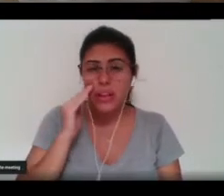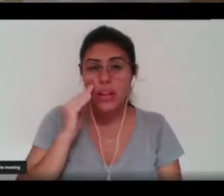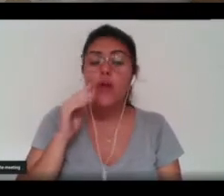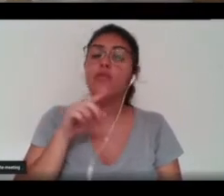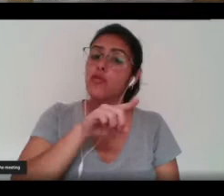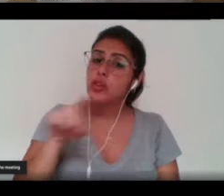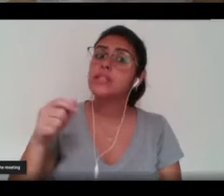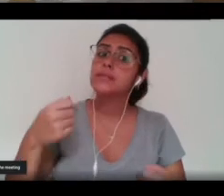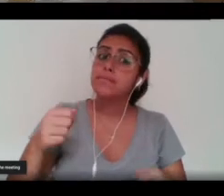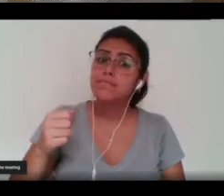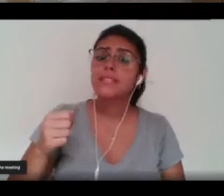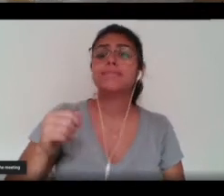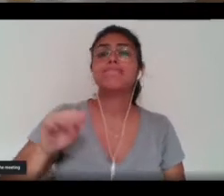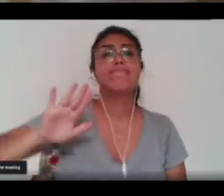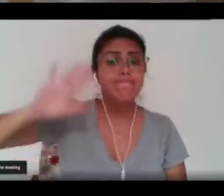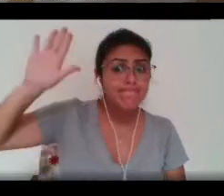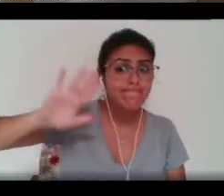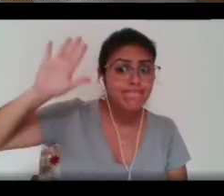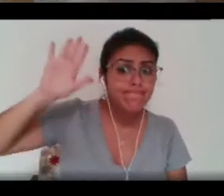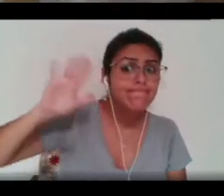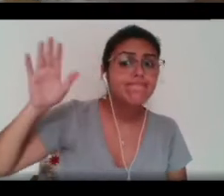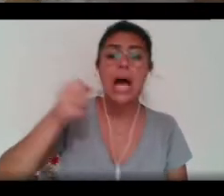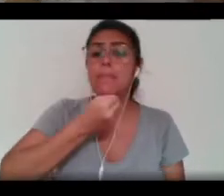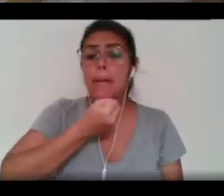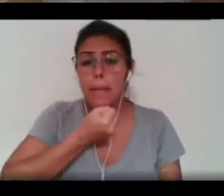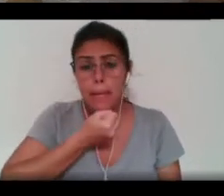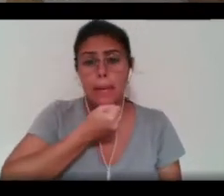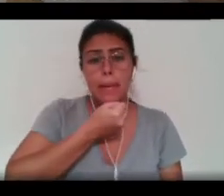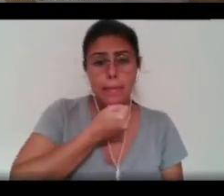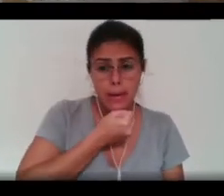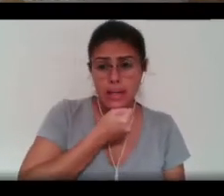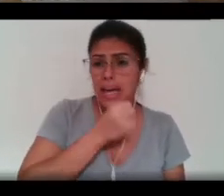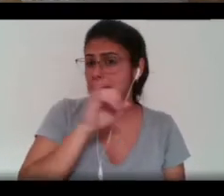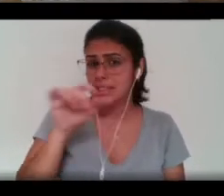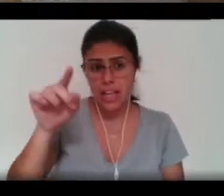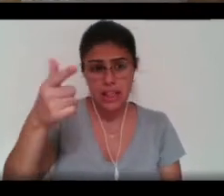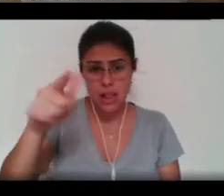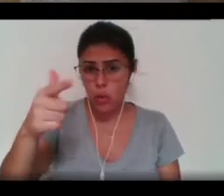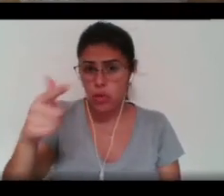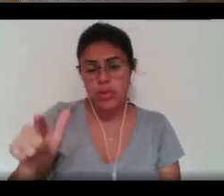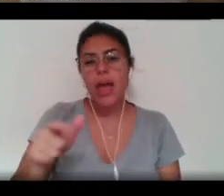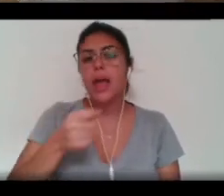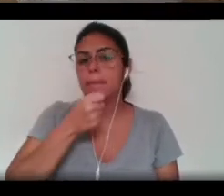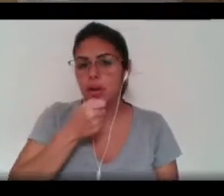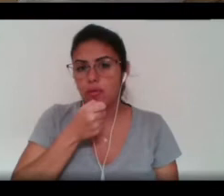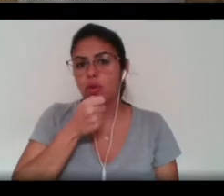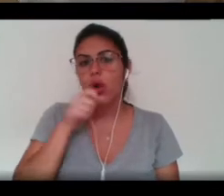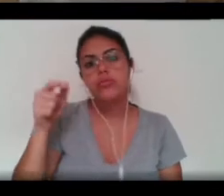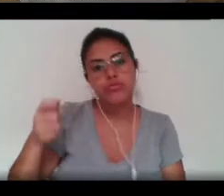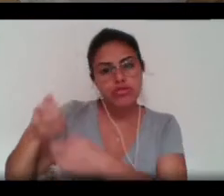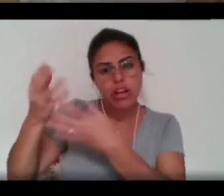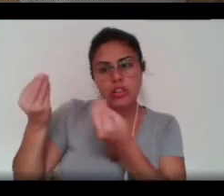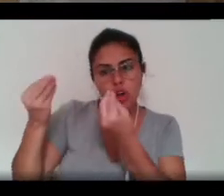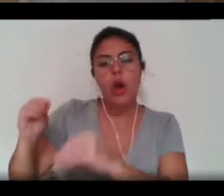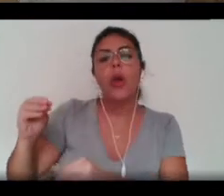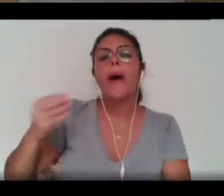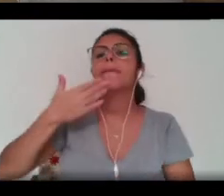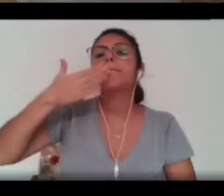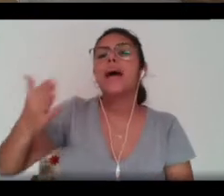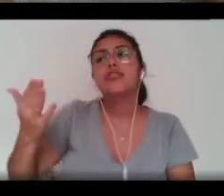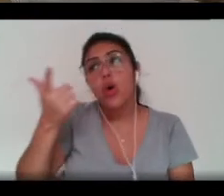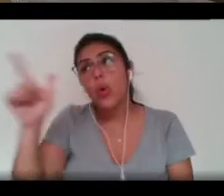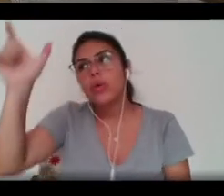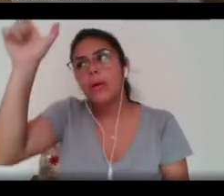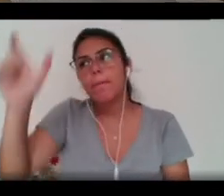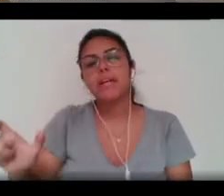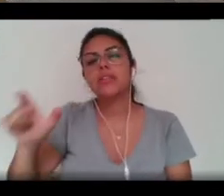Pessoal, se vocês não entenderem alguma coisa, vocês têm que me interromper com voz. E aí, se vocês não tiverem microfone, pede para alguém